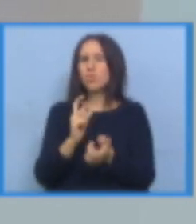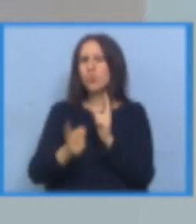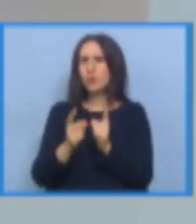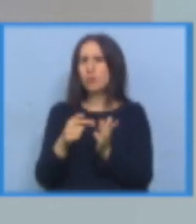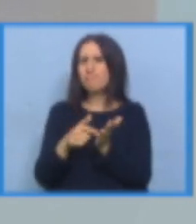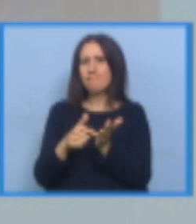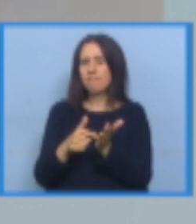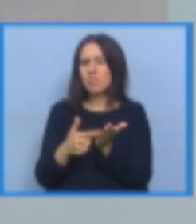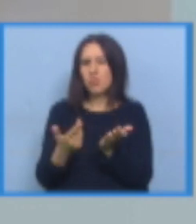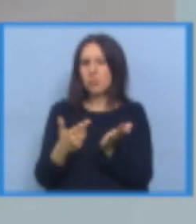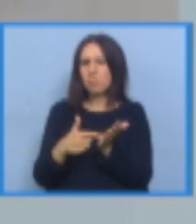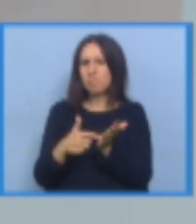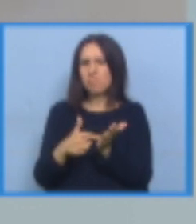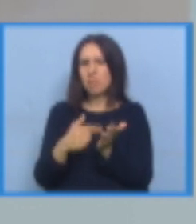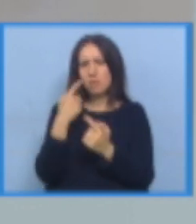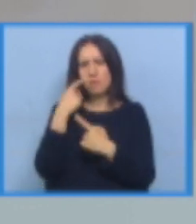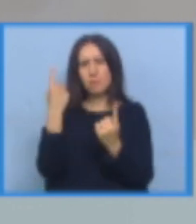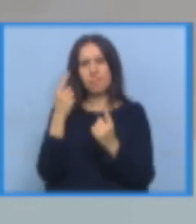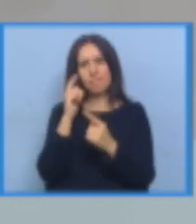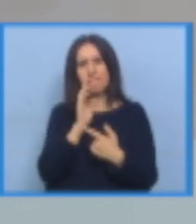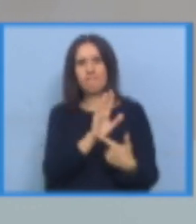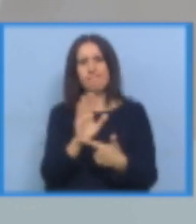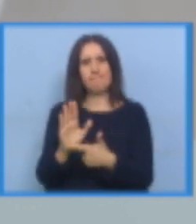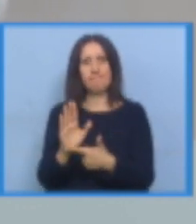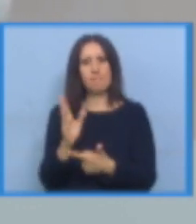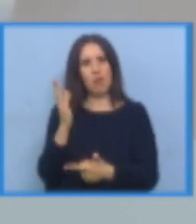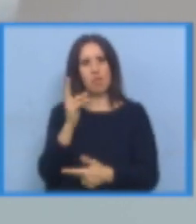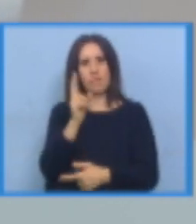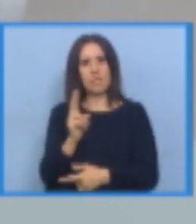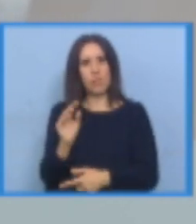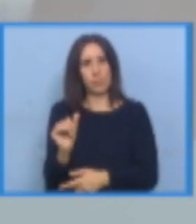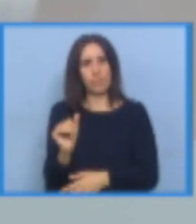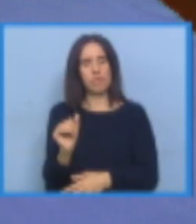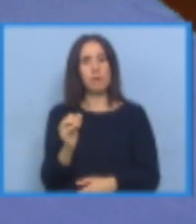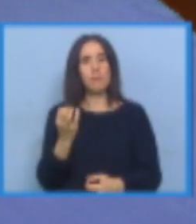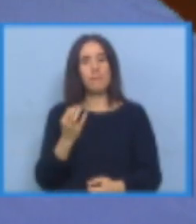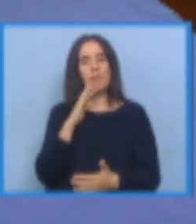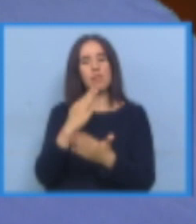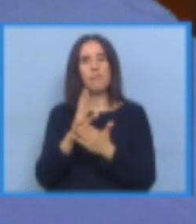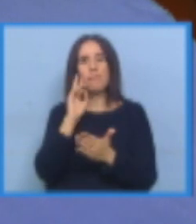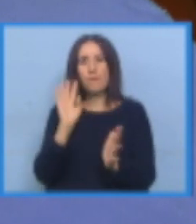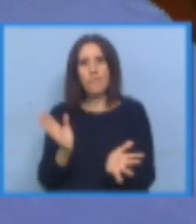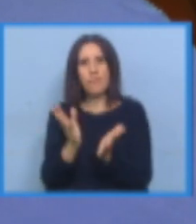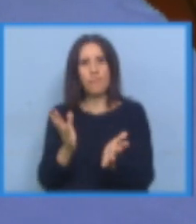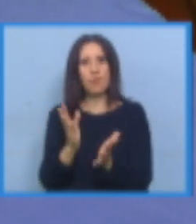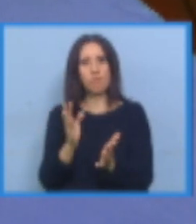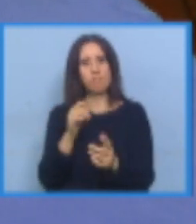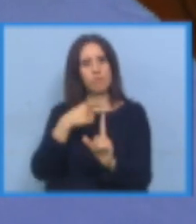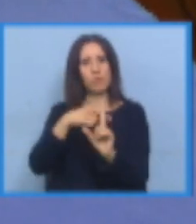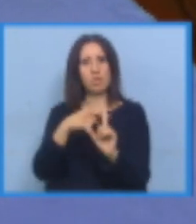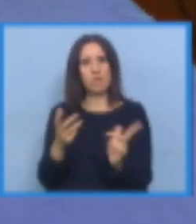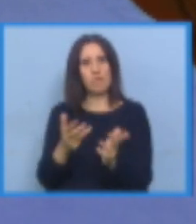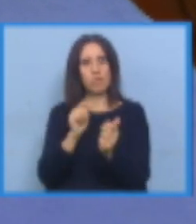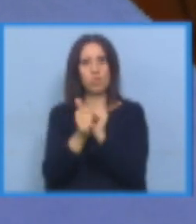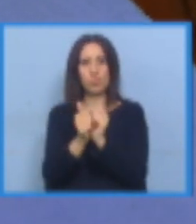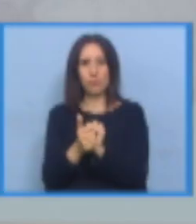encontrar aqui nesta afirmação pública por parte do Vaticano para a valorização desta dimensão positiva no